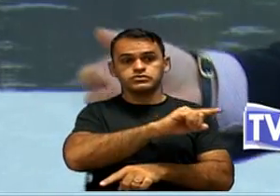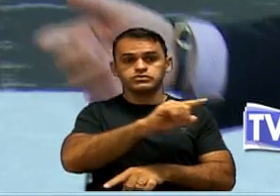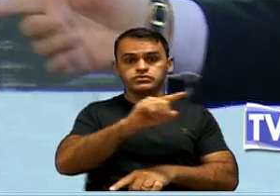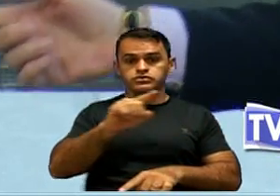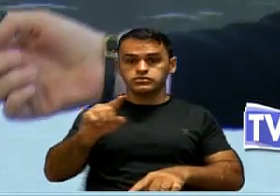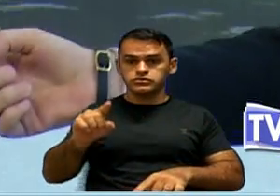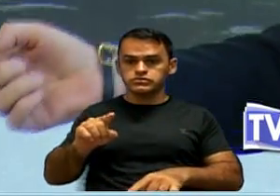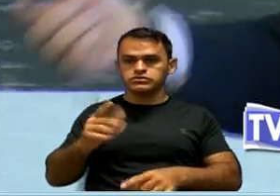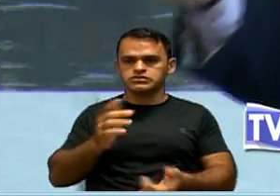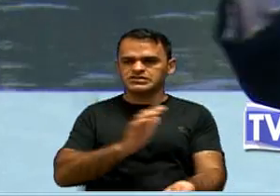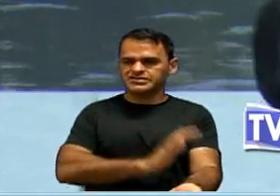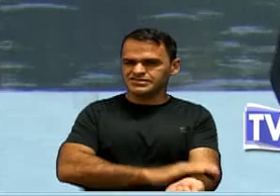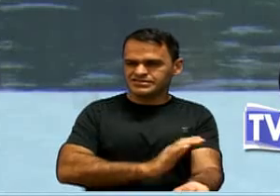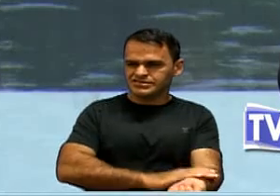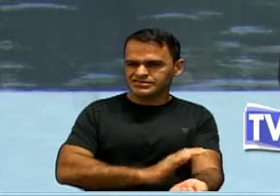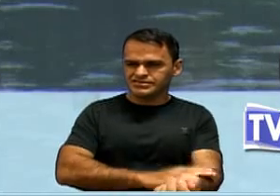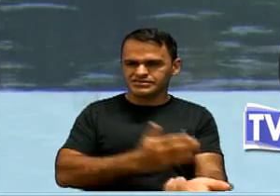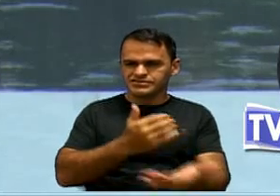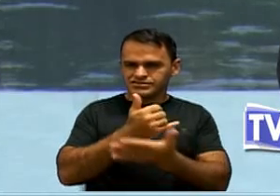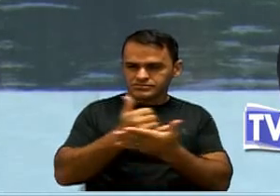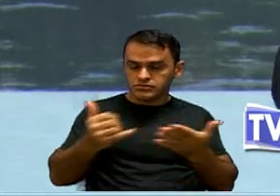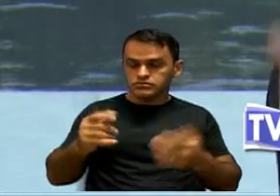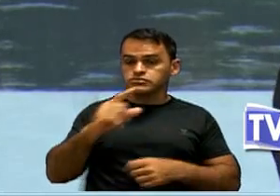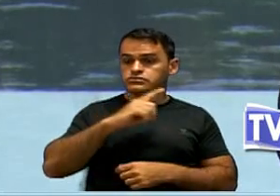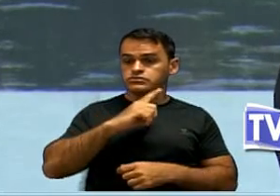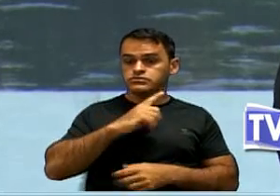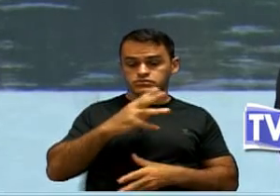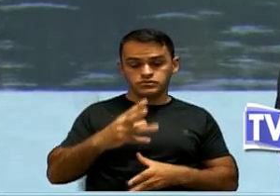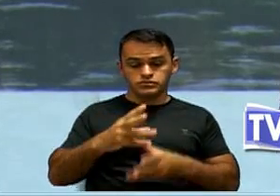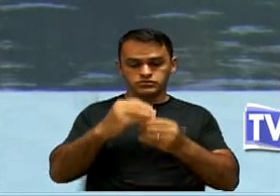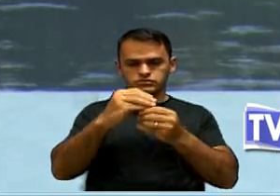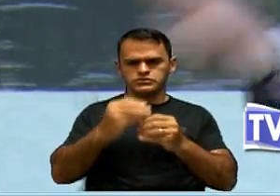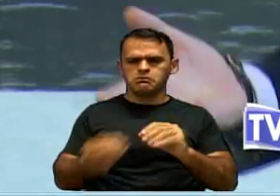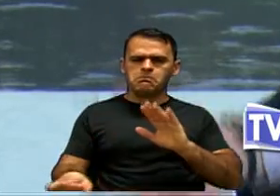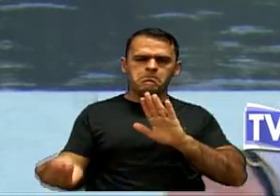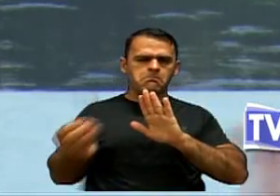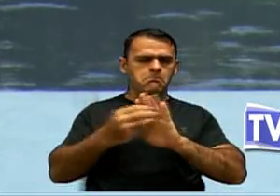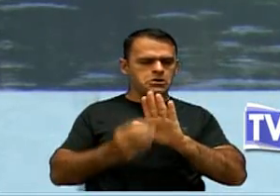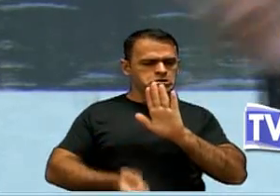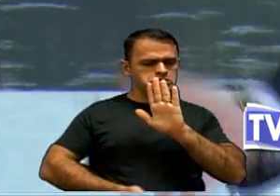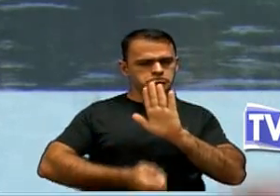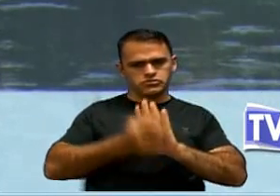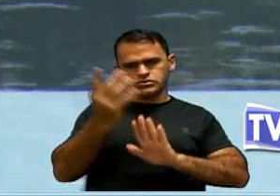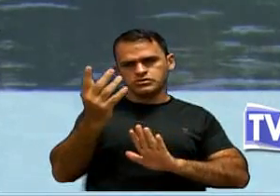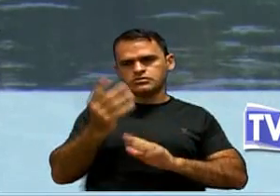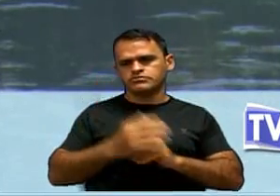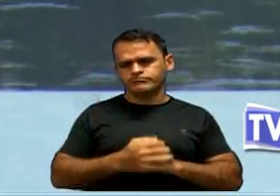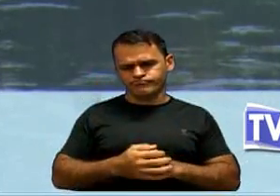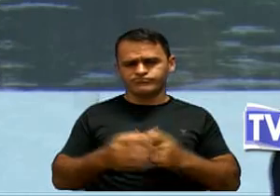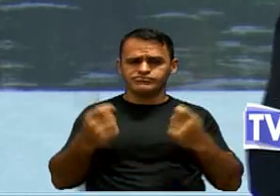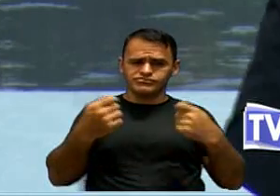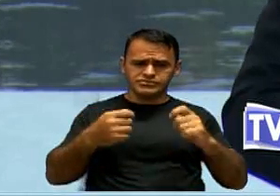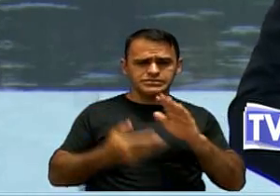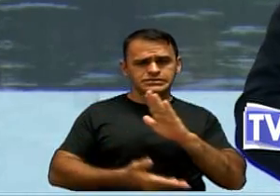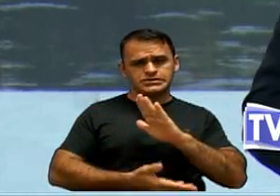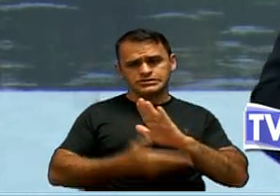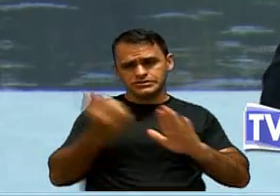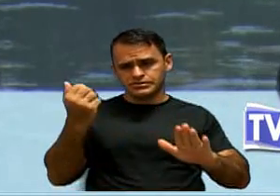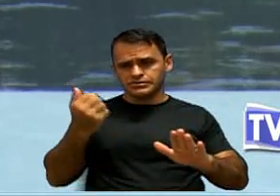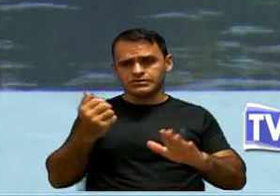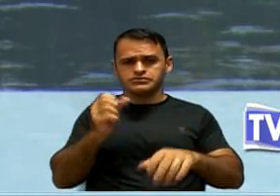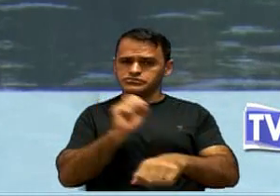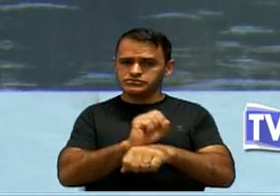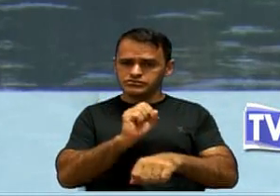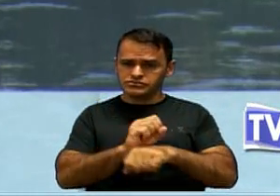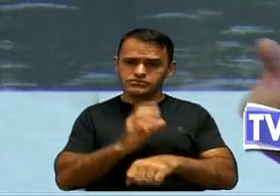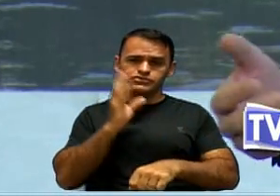formiguinha. E entraram várias emendas no projeto, e é regimental, que saia de pauta e tem os prazos, mas eu queria pedir aos